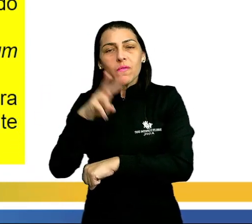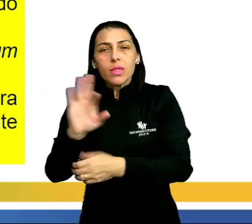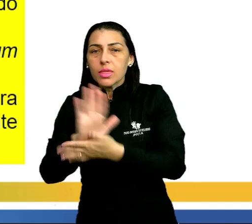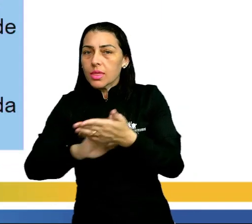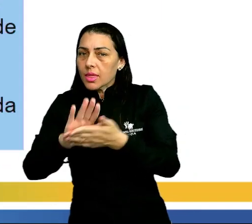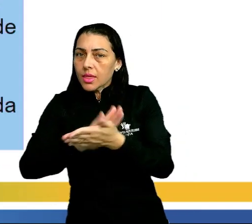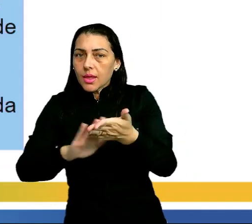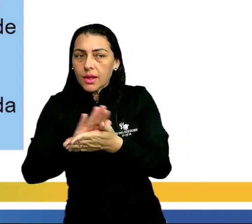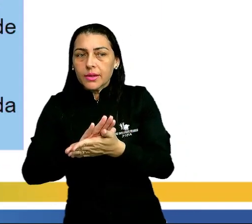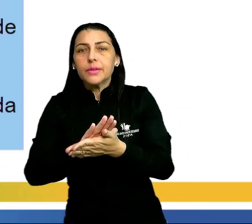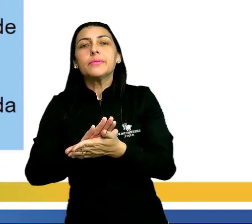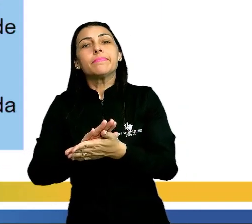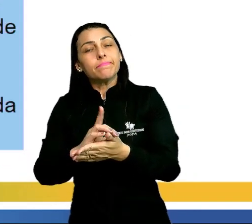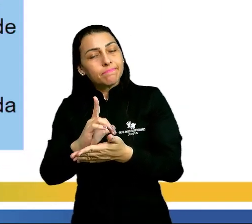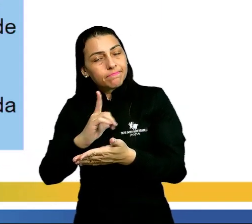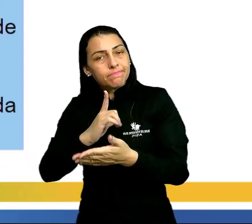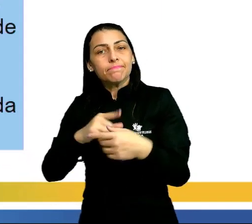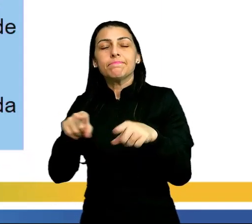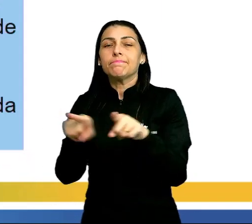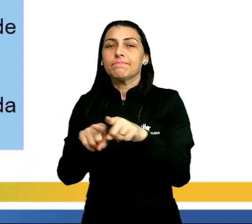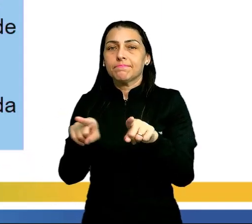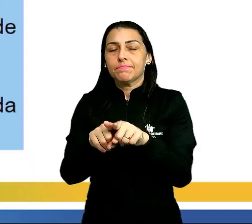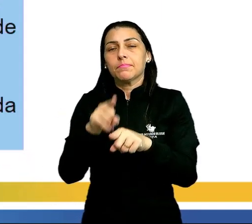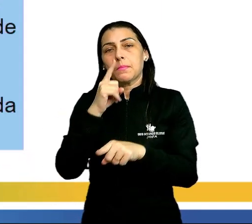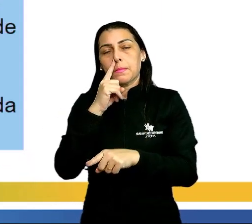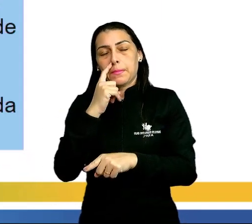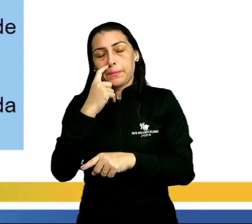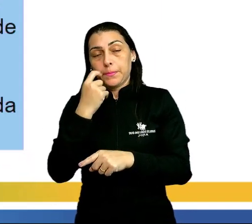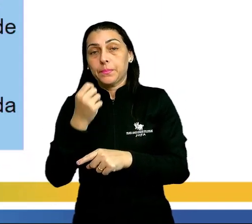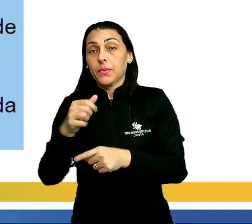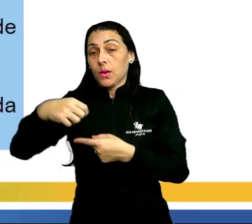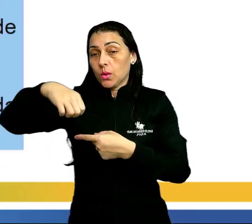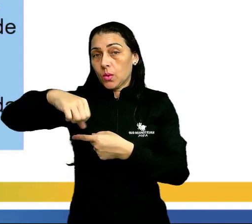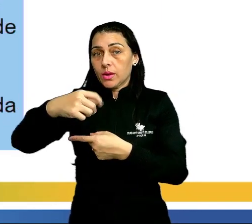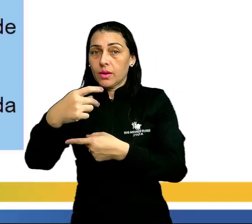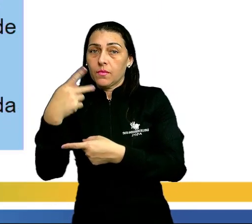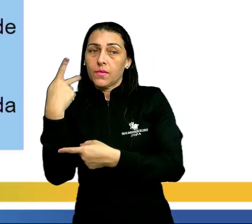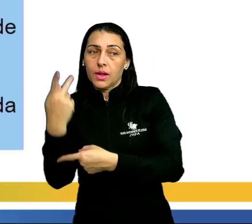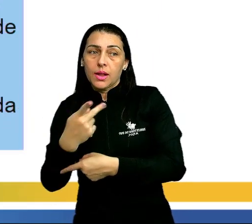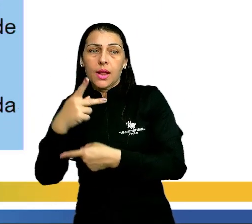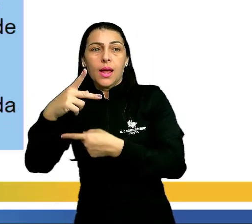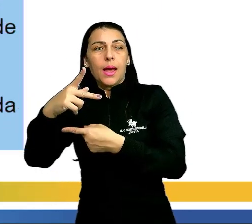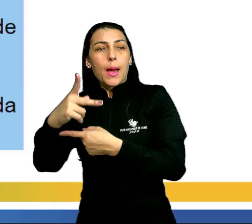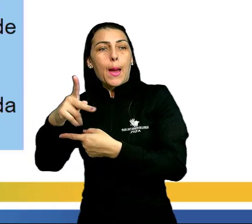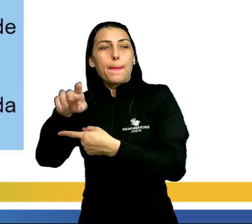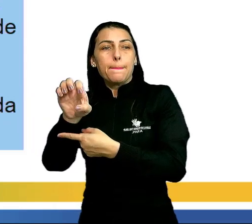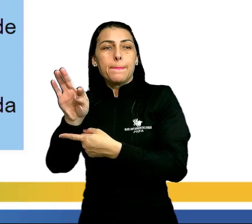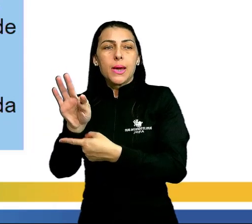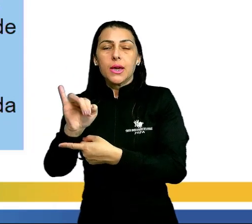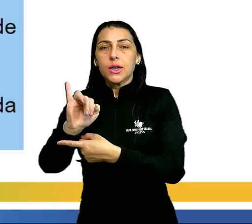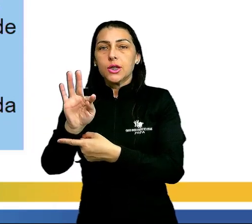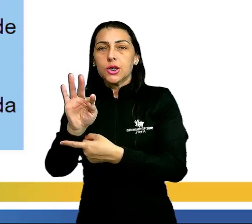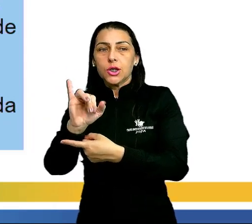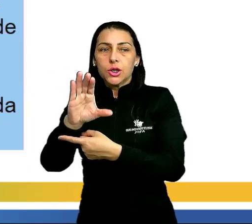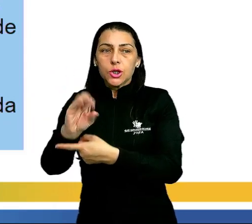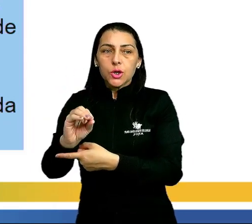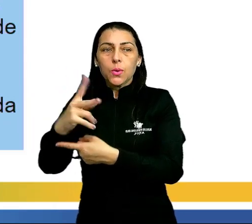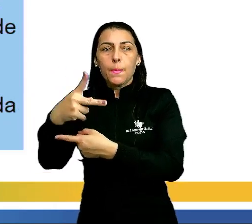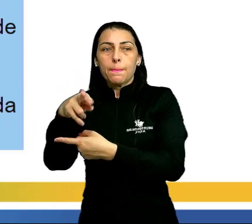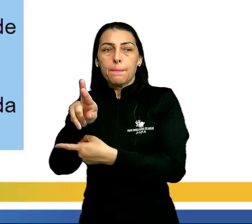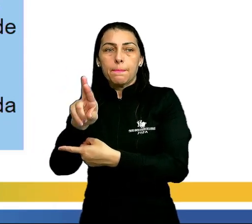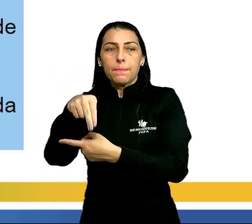qualquer maneira, nós temos aí uma nona falácia, que é a falácia do